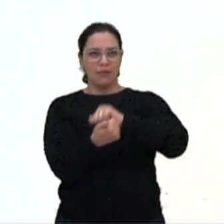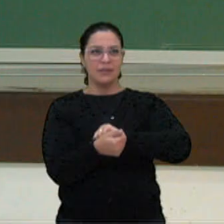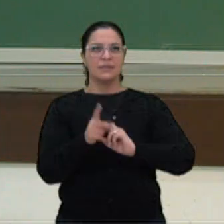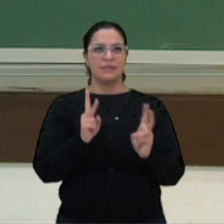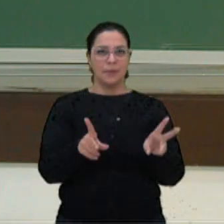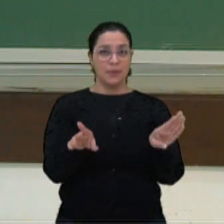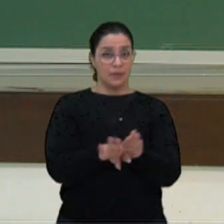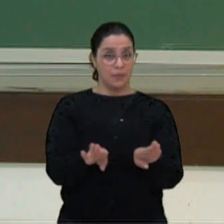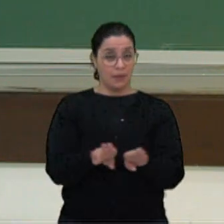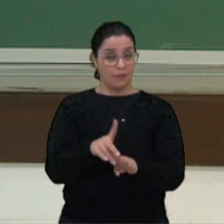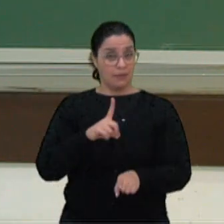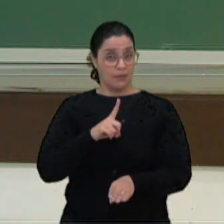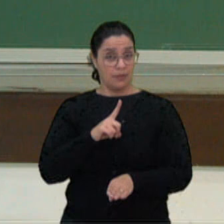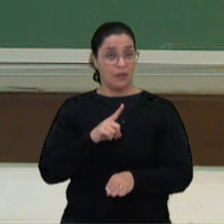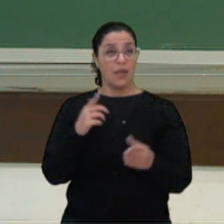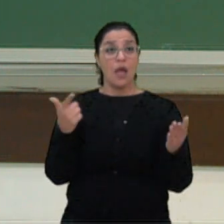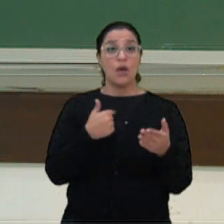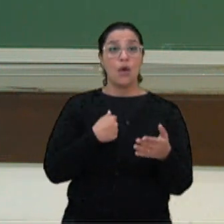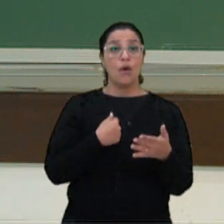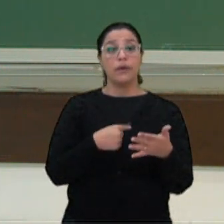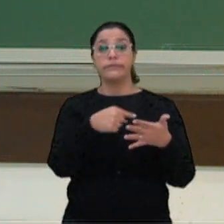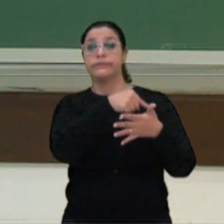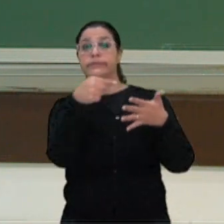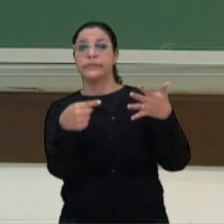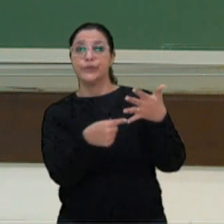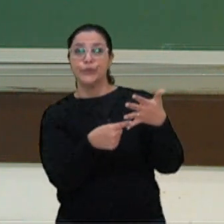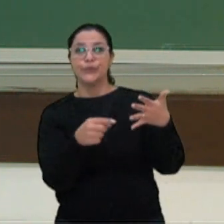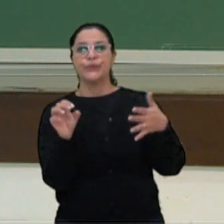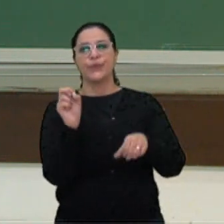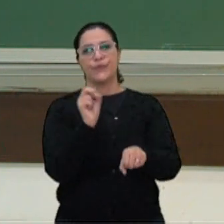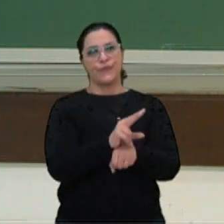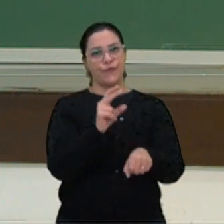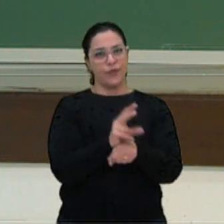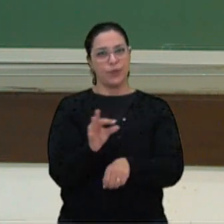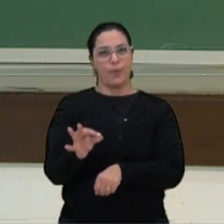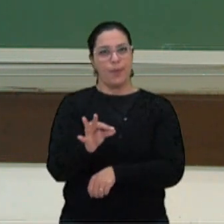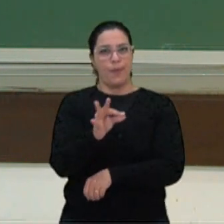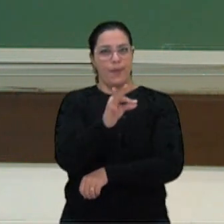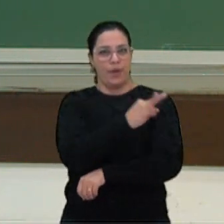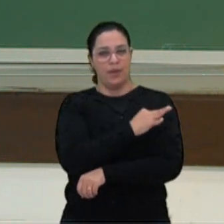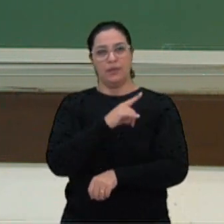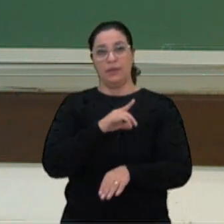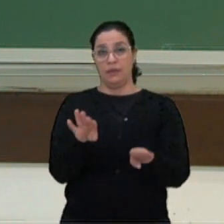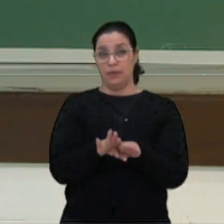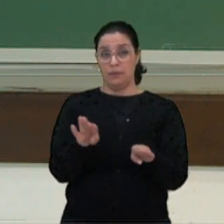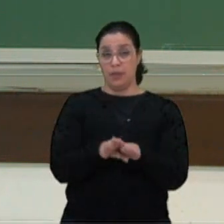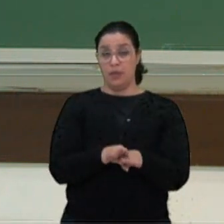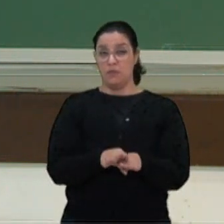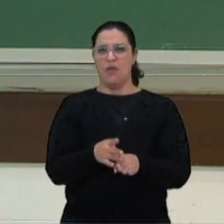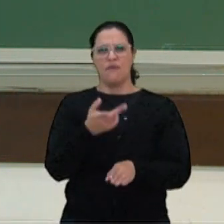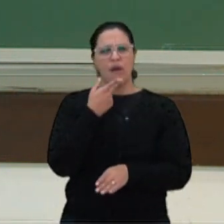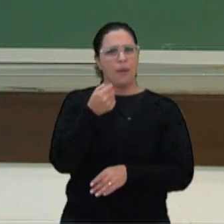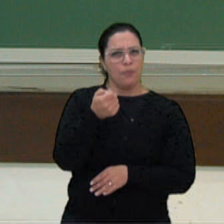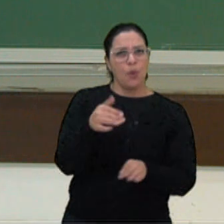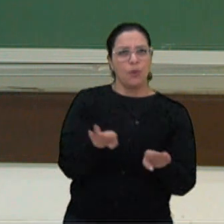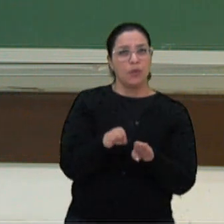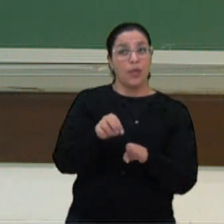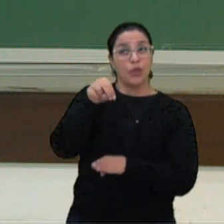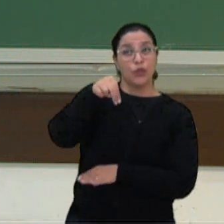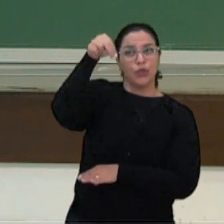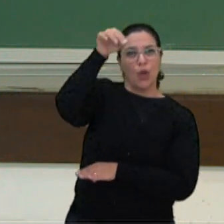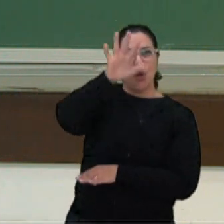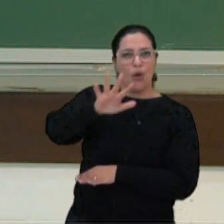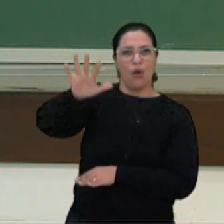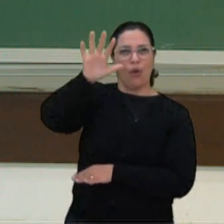atualização. Então vejam, mais um tipo de vírus que o Aedes é capaz de transmitir. A gente não tem ouvido falar muito dele, ele é mais comum lá no norte